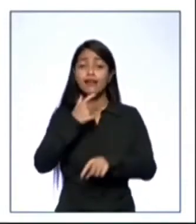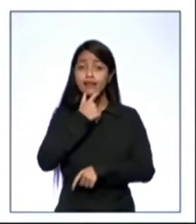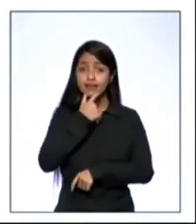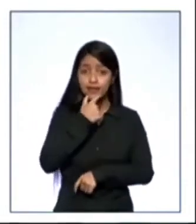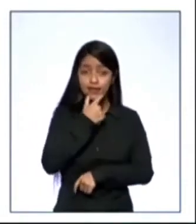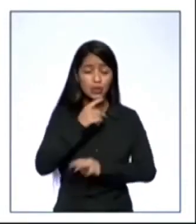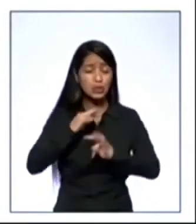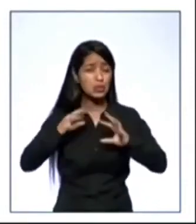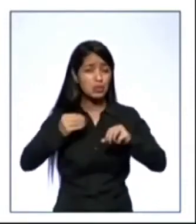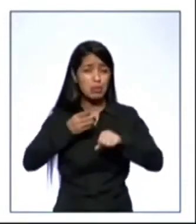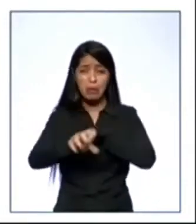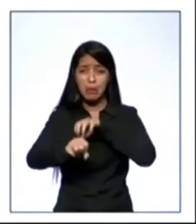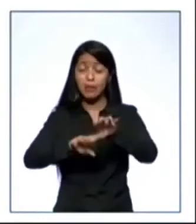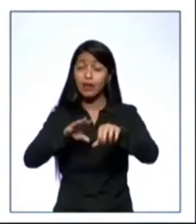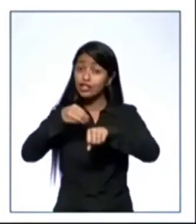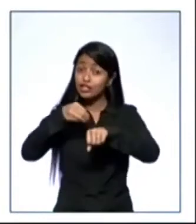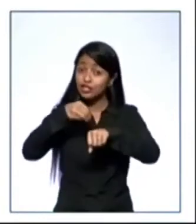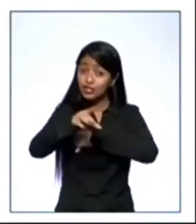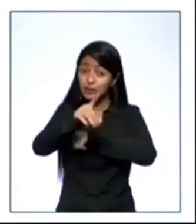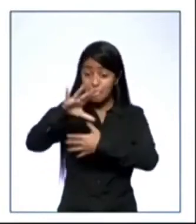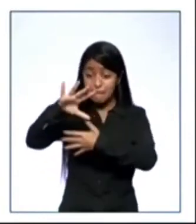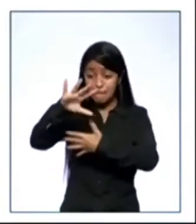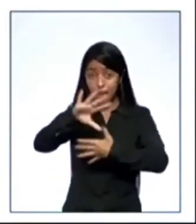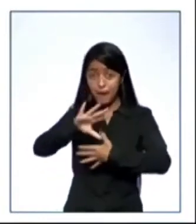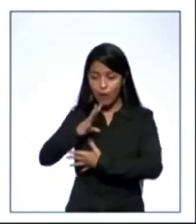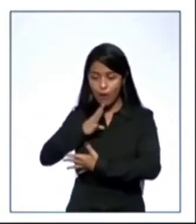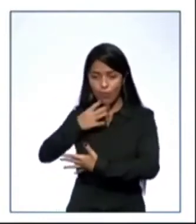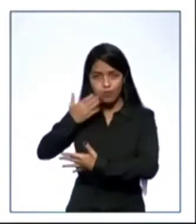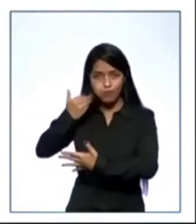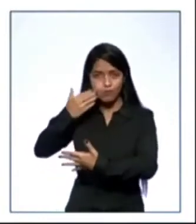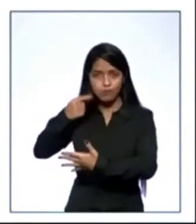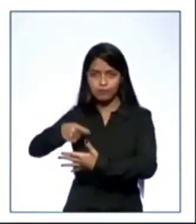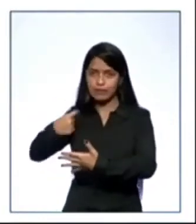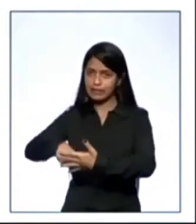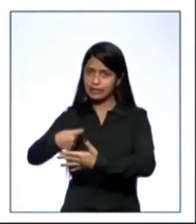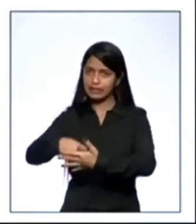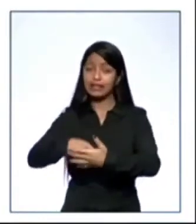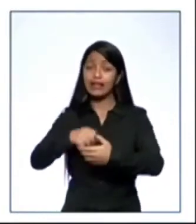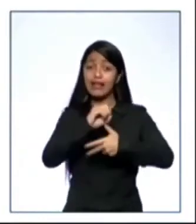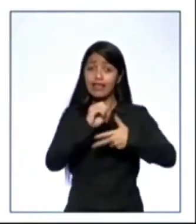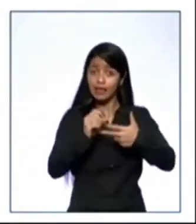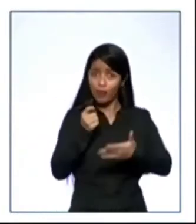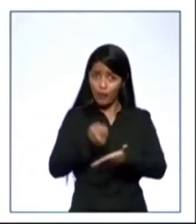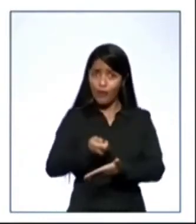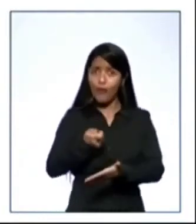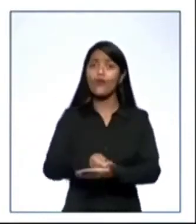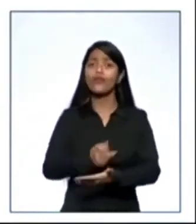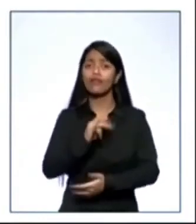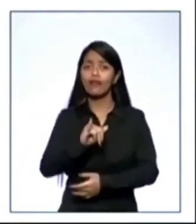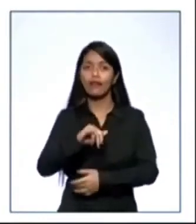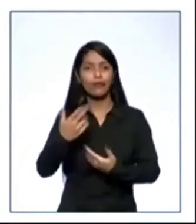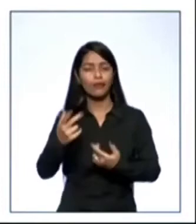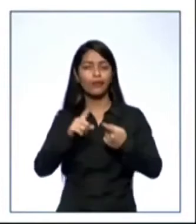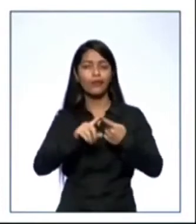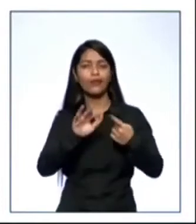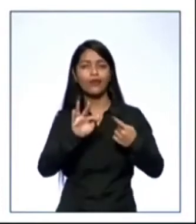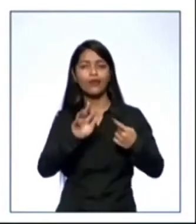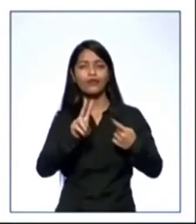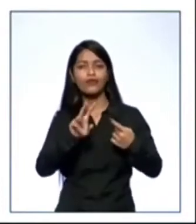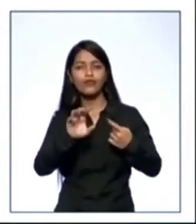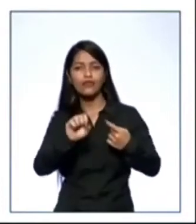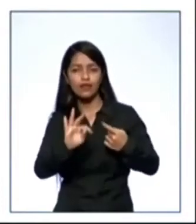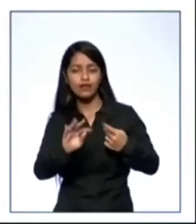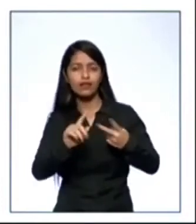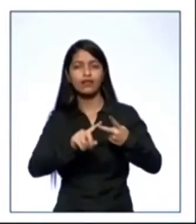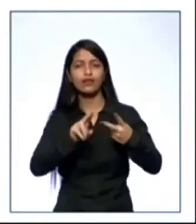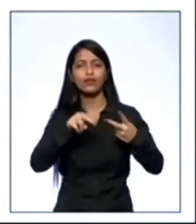dou, manja de mapa, beleza? Manja de mapa. O Enem cobra, e se a gente for pensar, em FUVEST, em Unesp, cobram mais ainda,